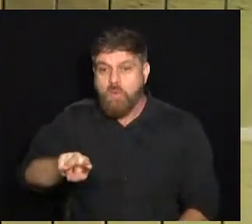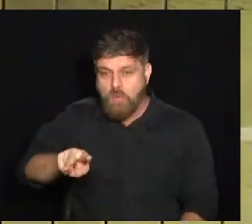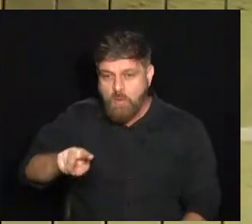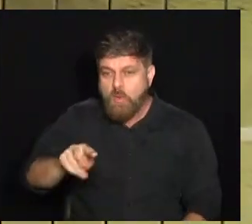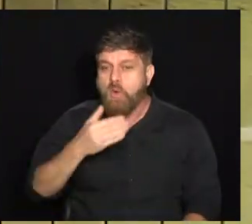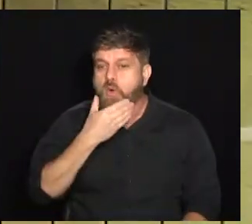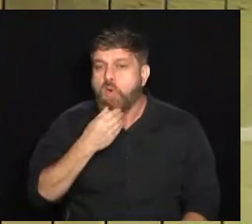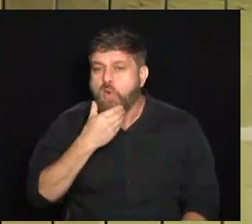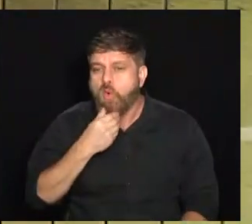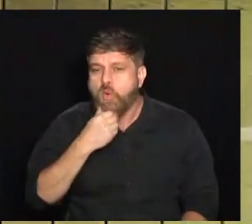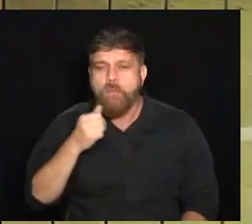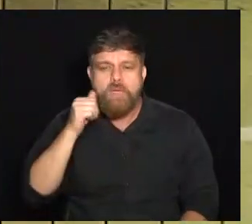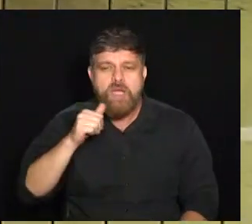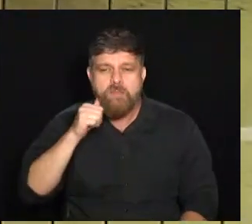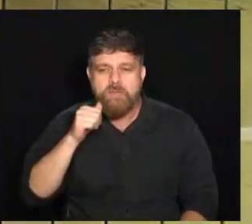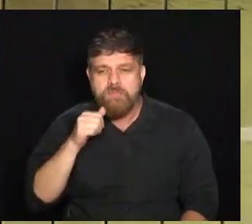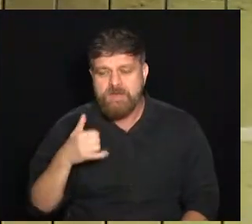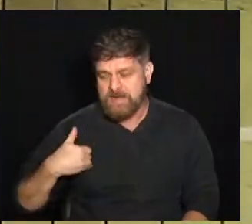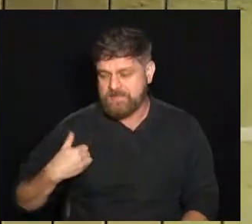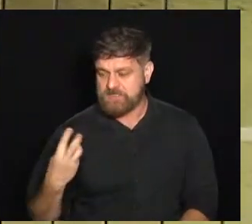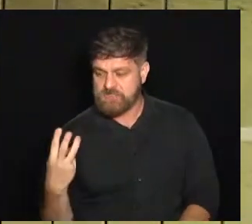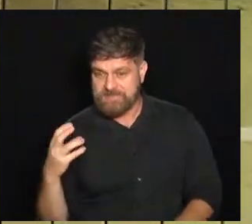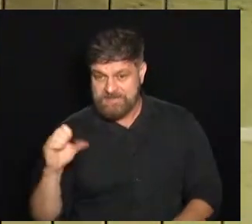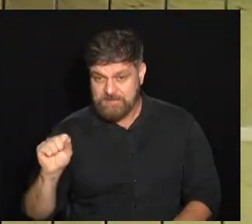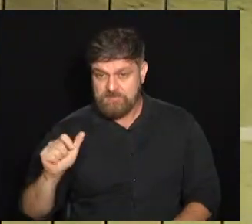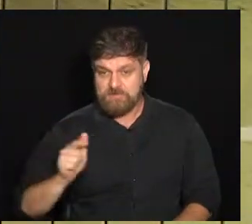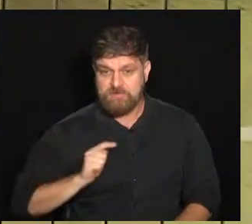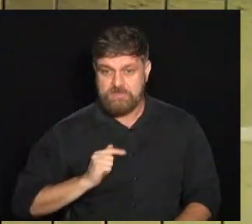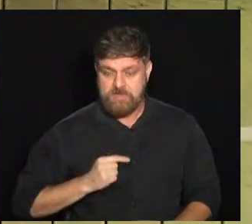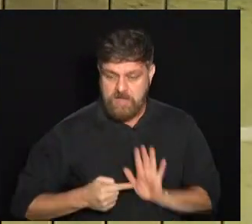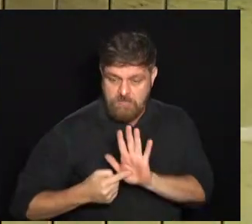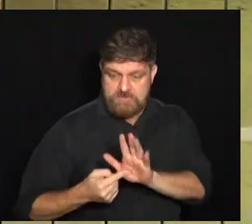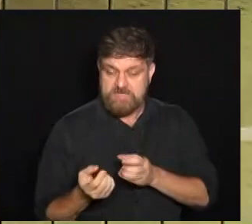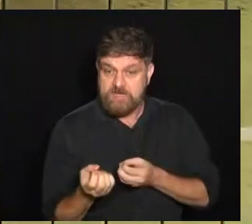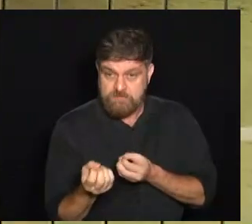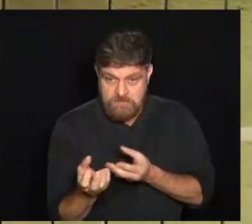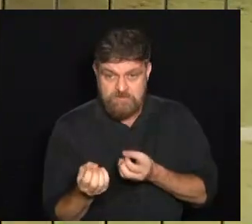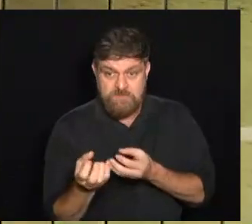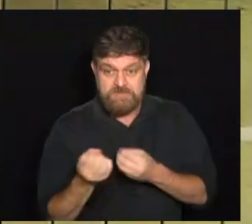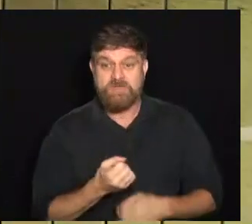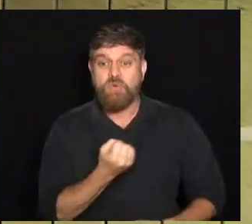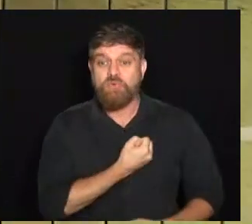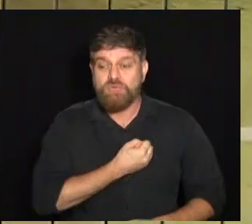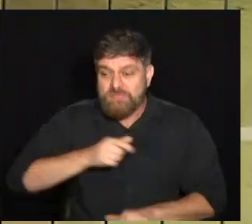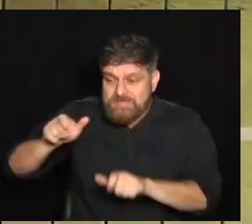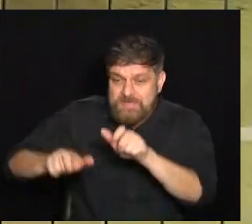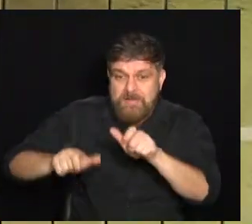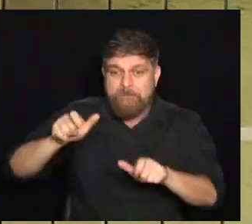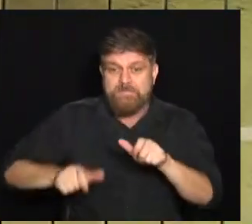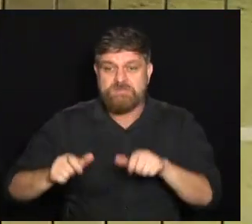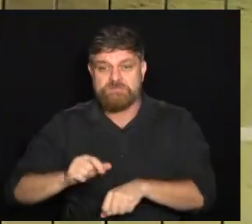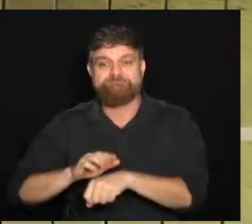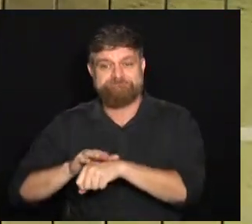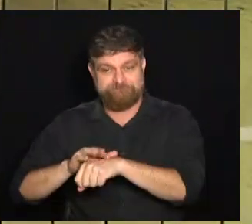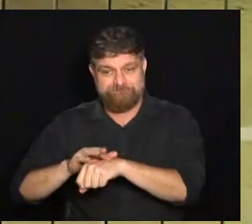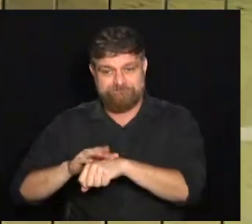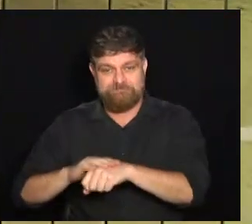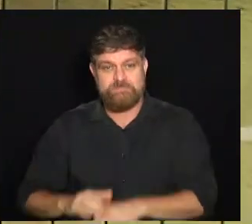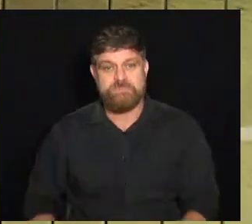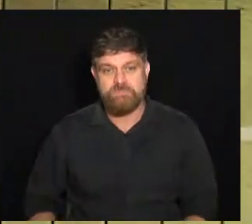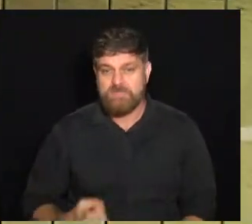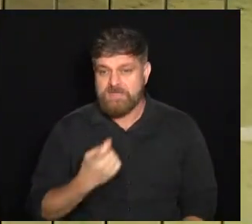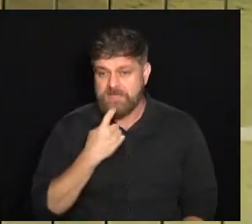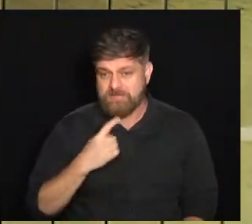38 anos. Então, atualizando os casos para você acompanhar direitinho, além desses que eu já falei, Campinas tem